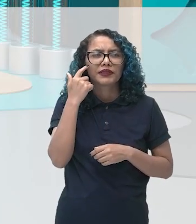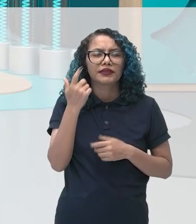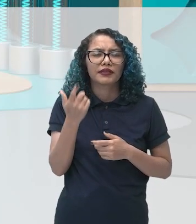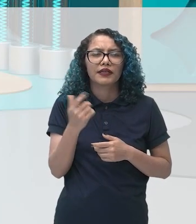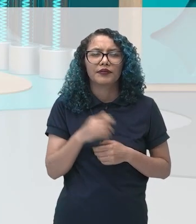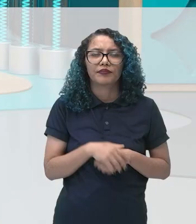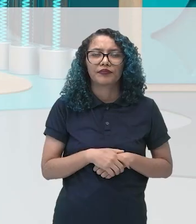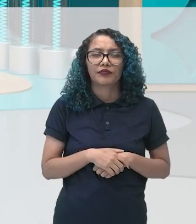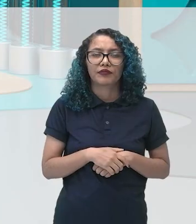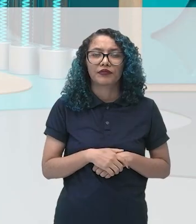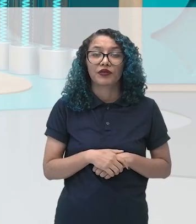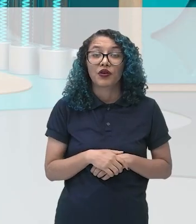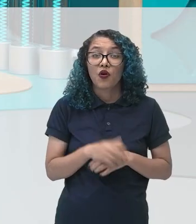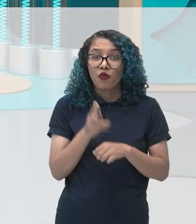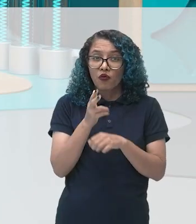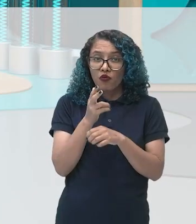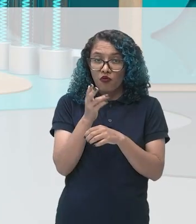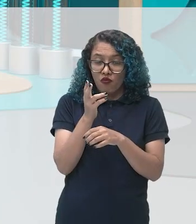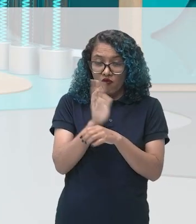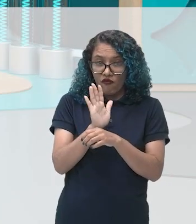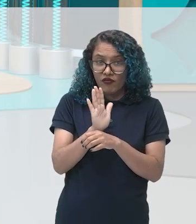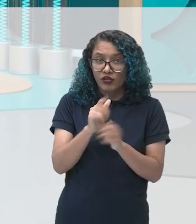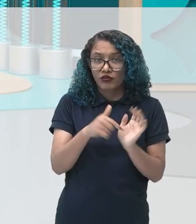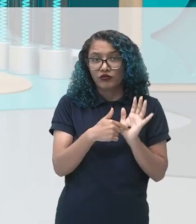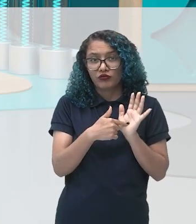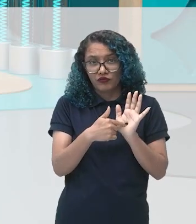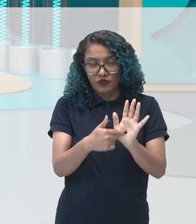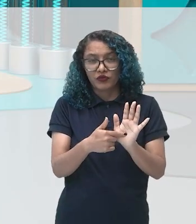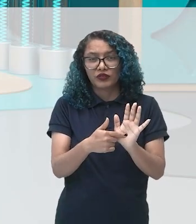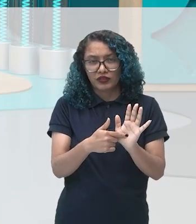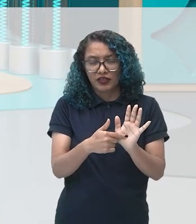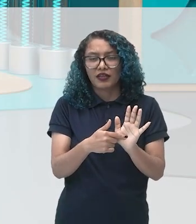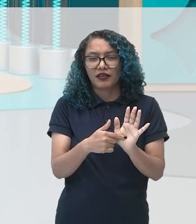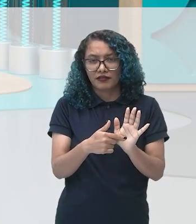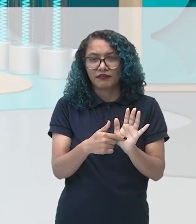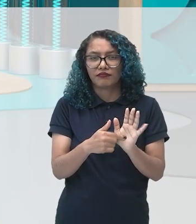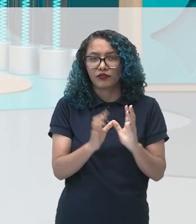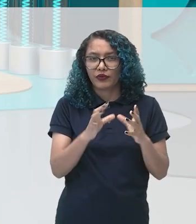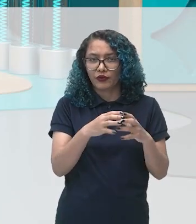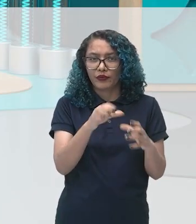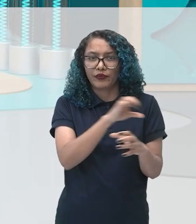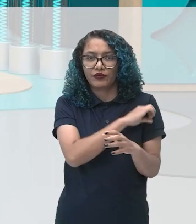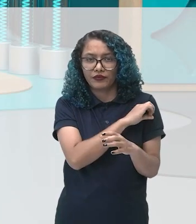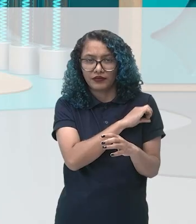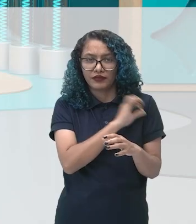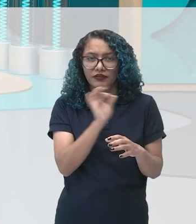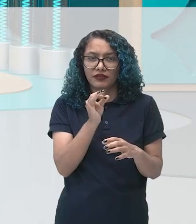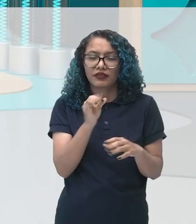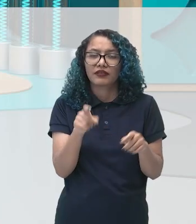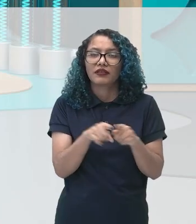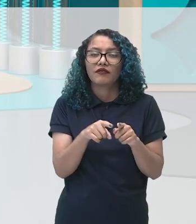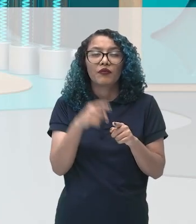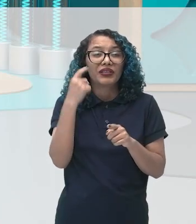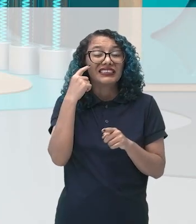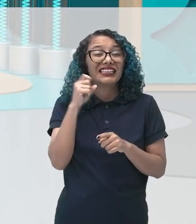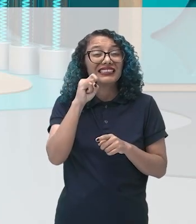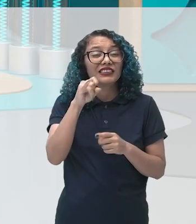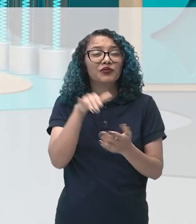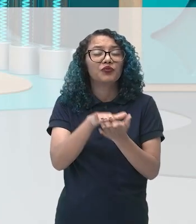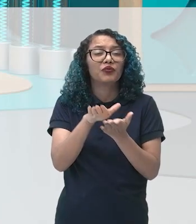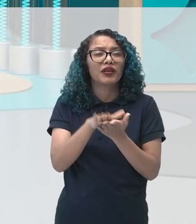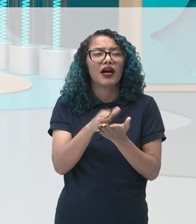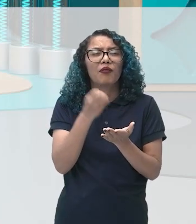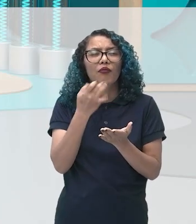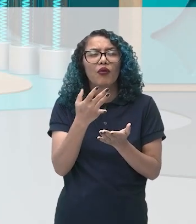que vai passar para os meus alunos do 9º ano, também vou pensar se essa entrevista for publicada. É bom ter uma